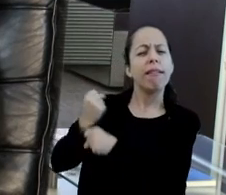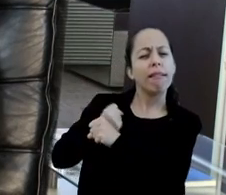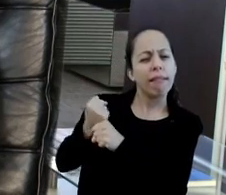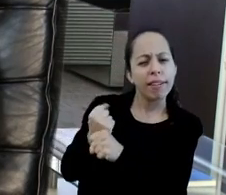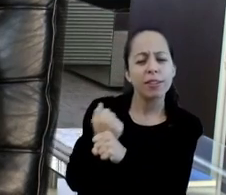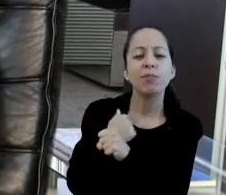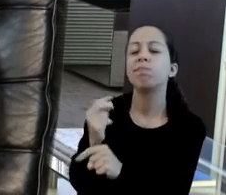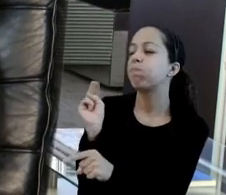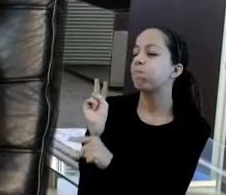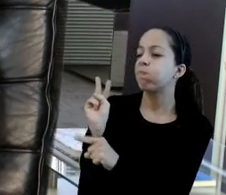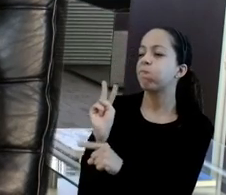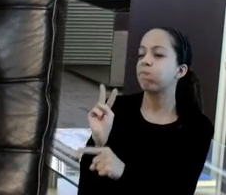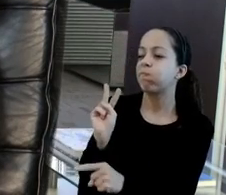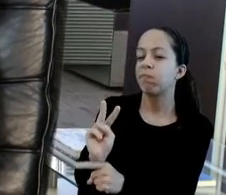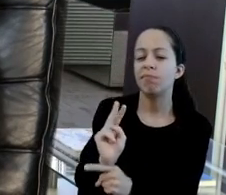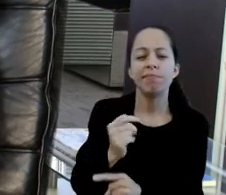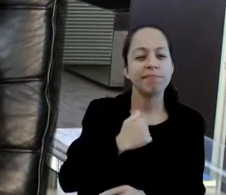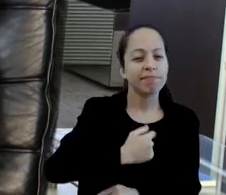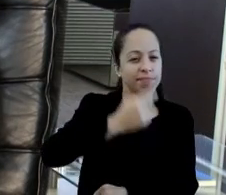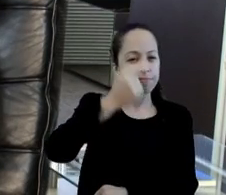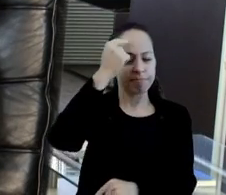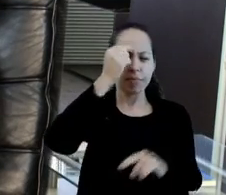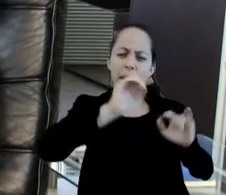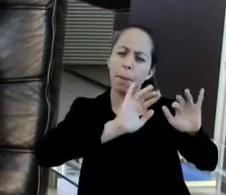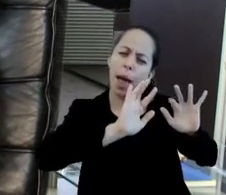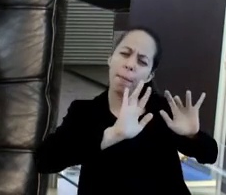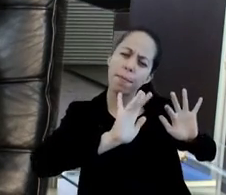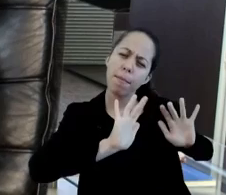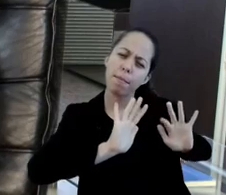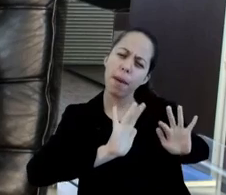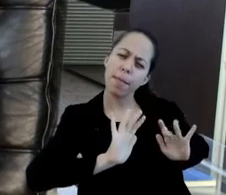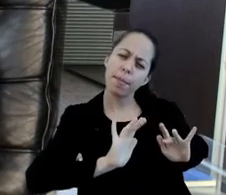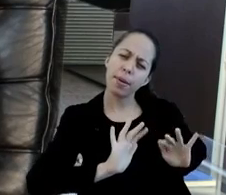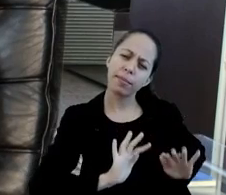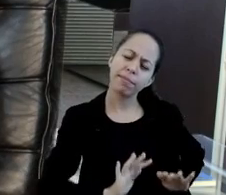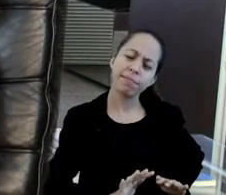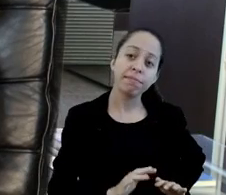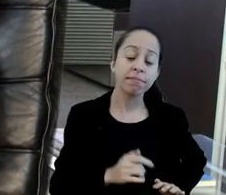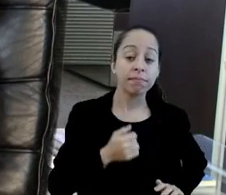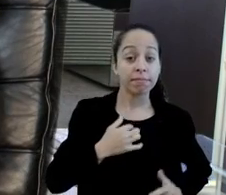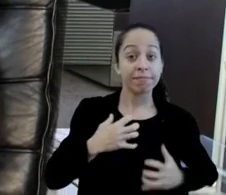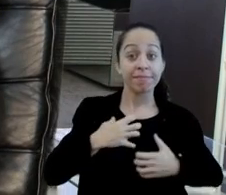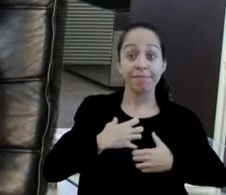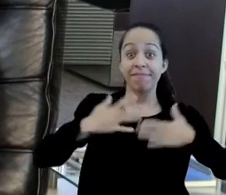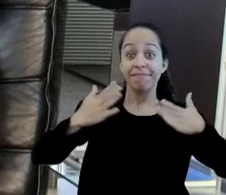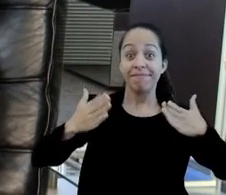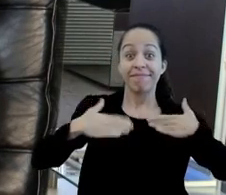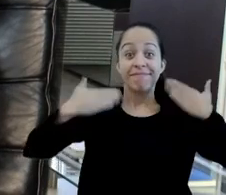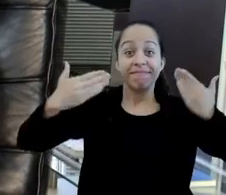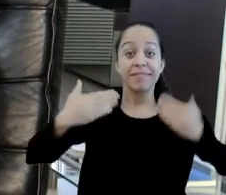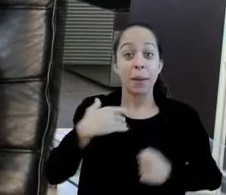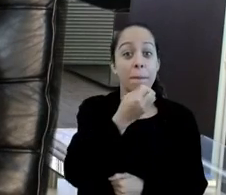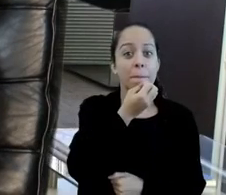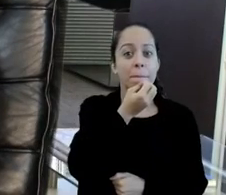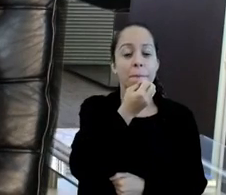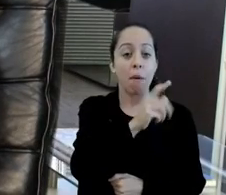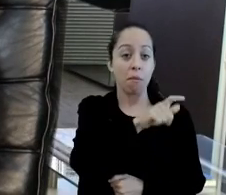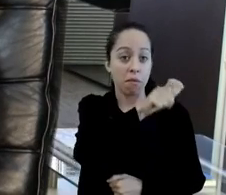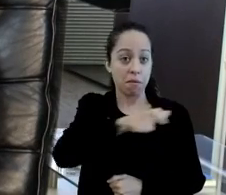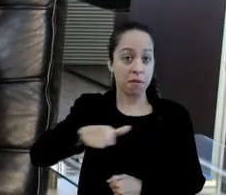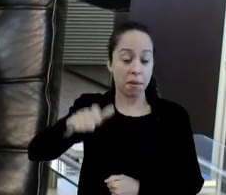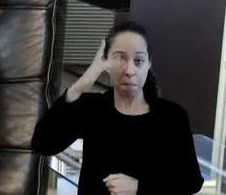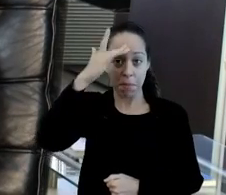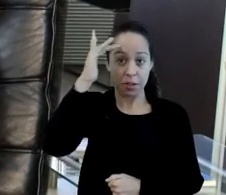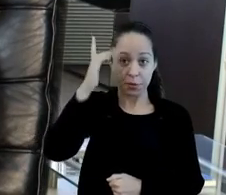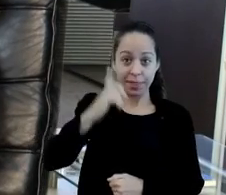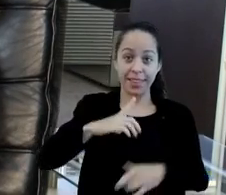que Espicha. Foi uma festa como nunca vi. O pessoal com deficiência